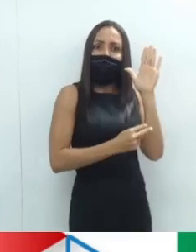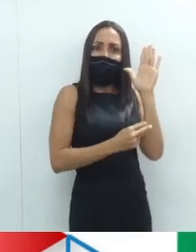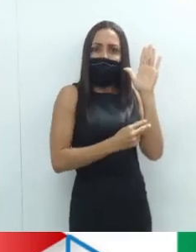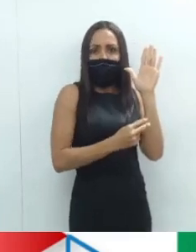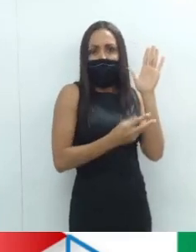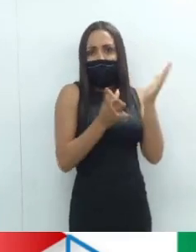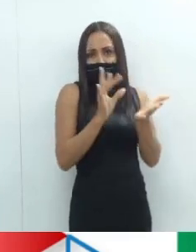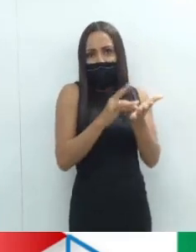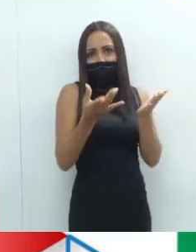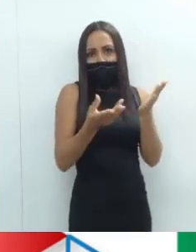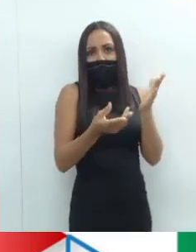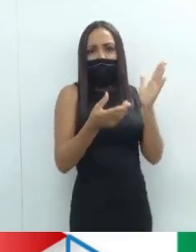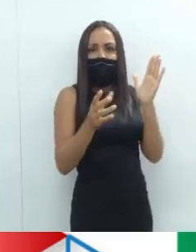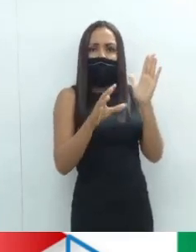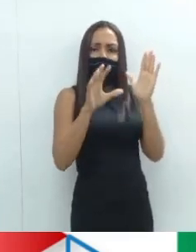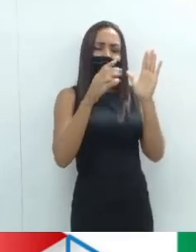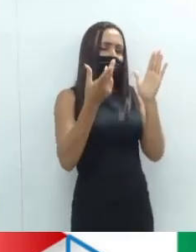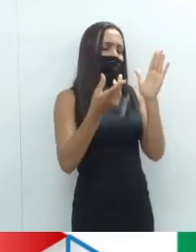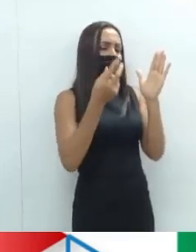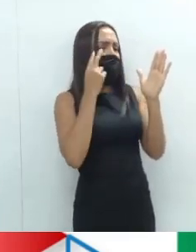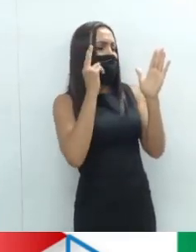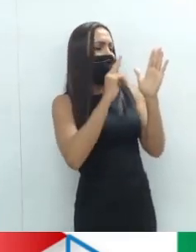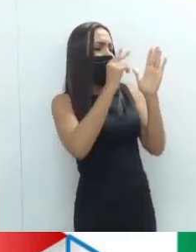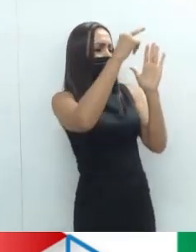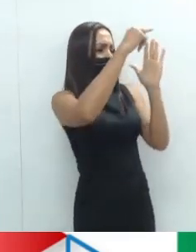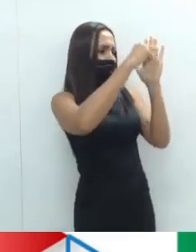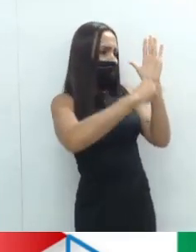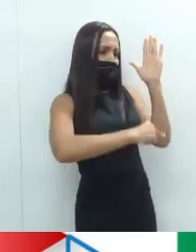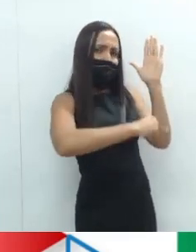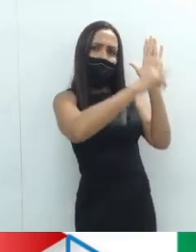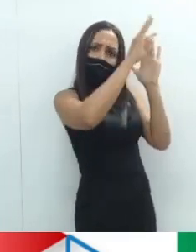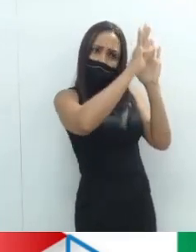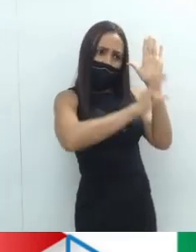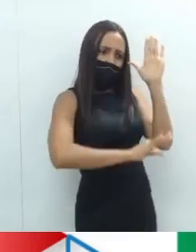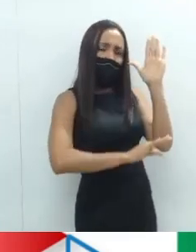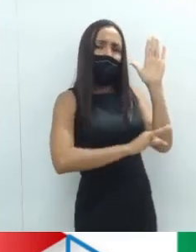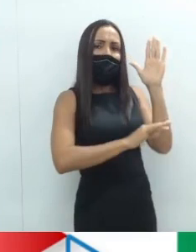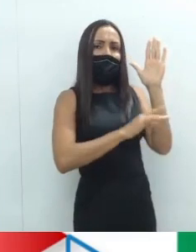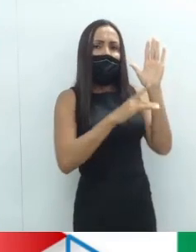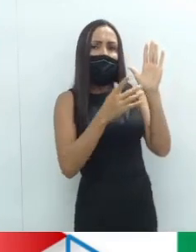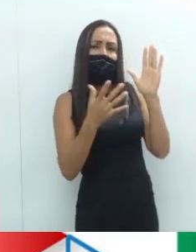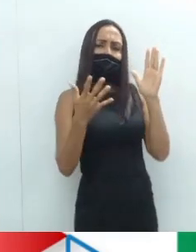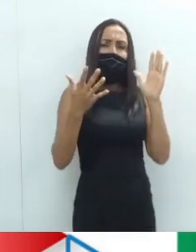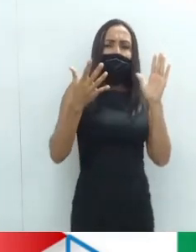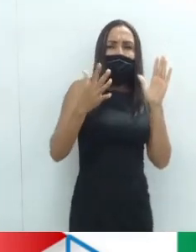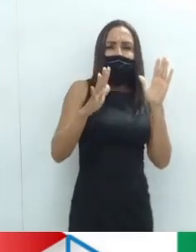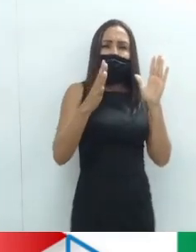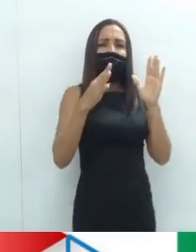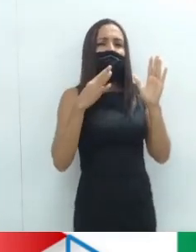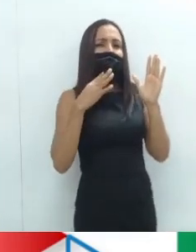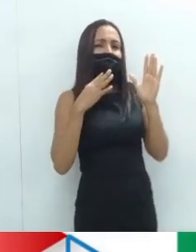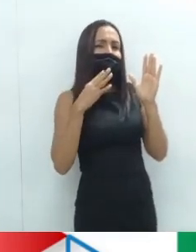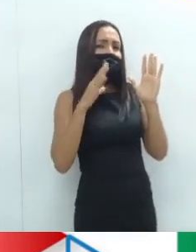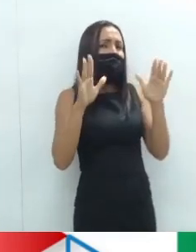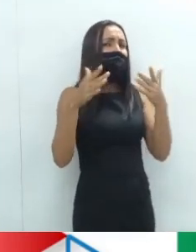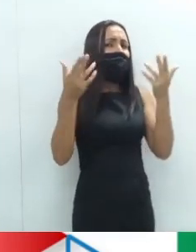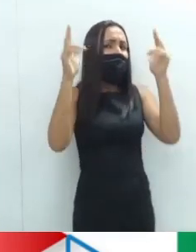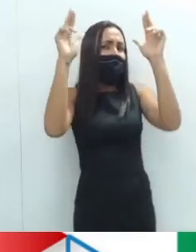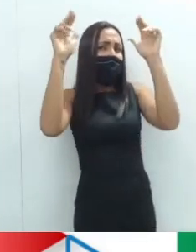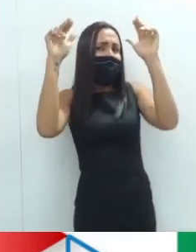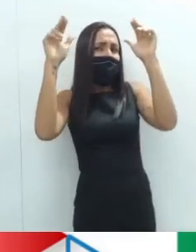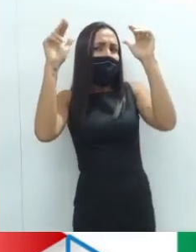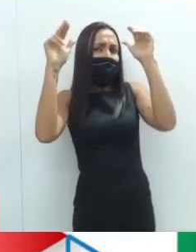verdade? Você tem que pegar o texto, fazer a leitura dele, tentar mais ou menos conhecer qual é o assunto